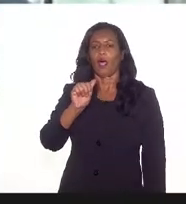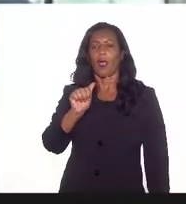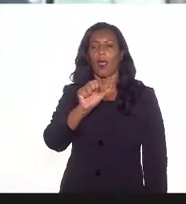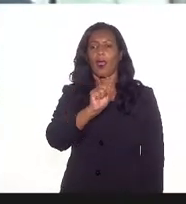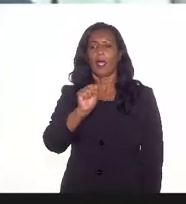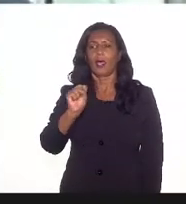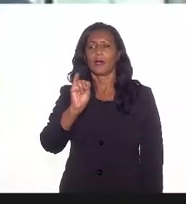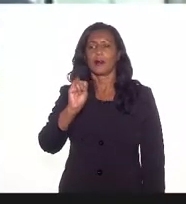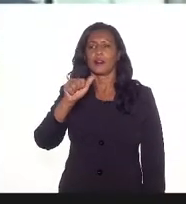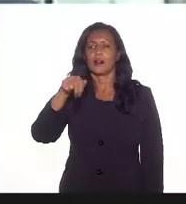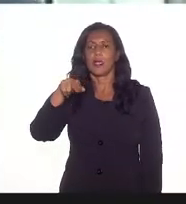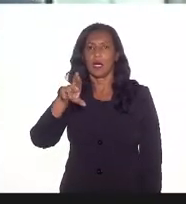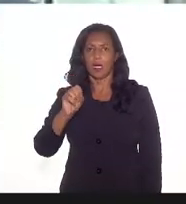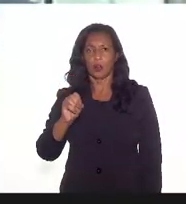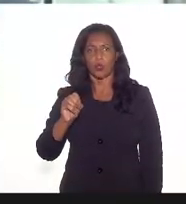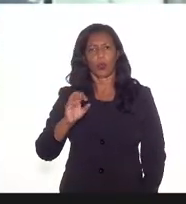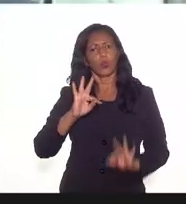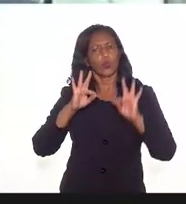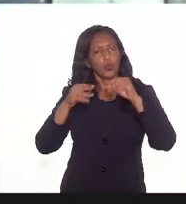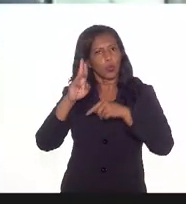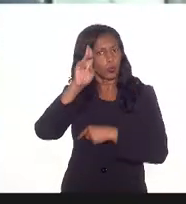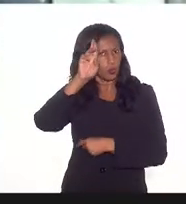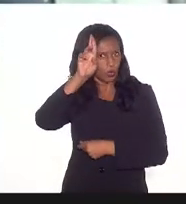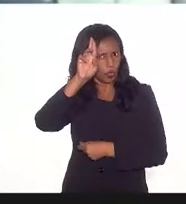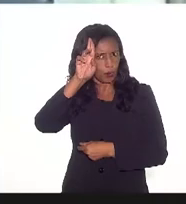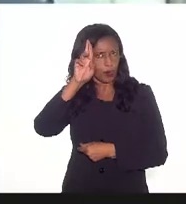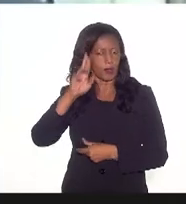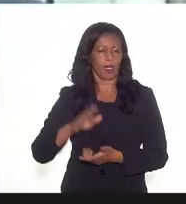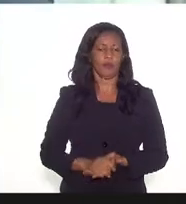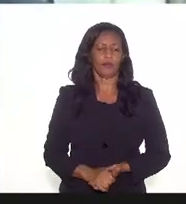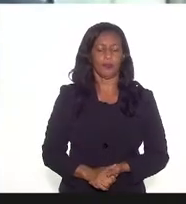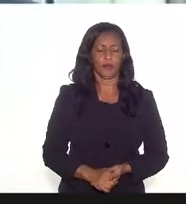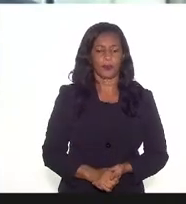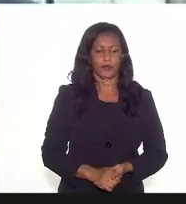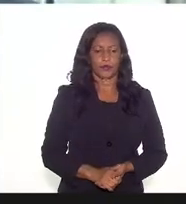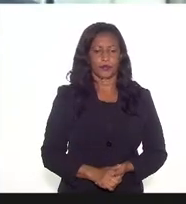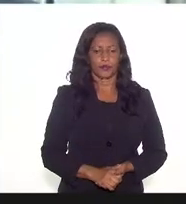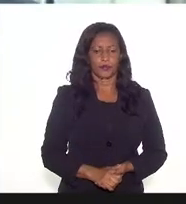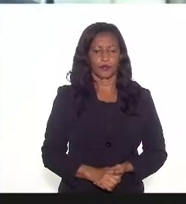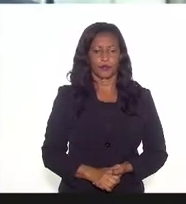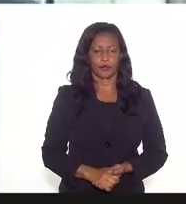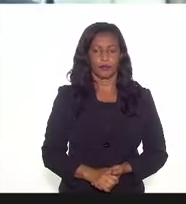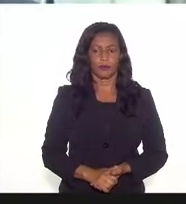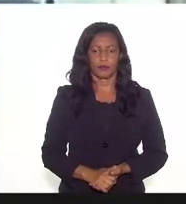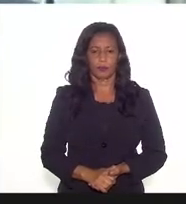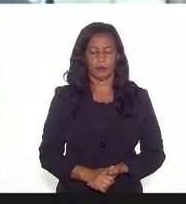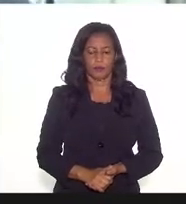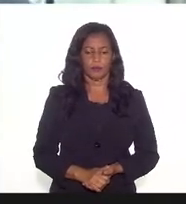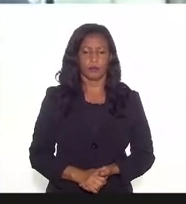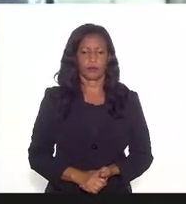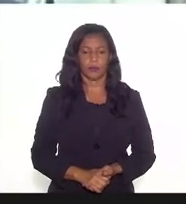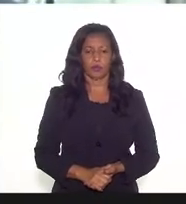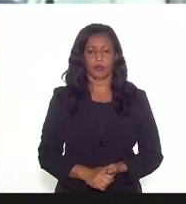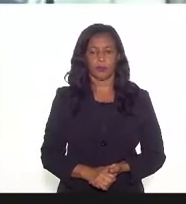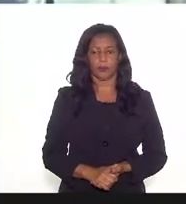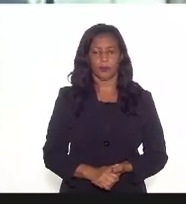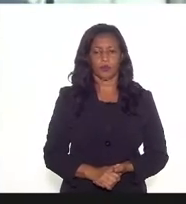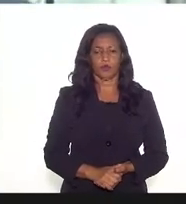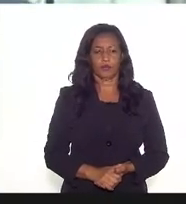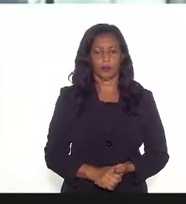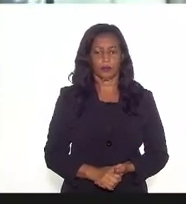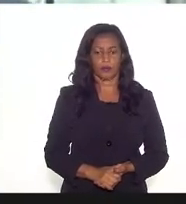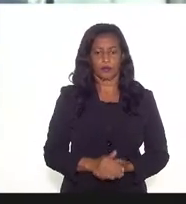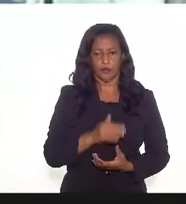com todos esses atores. Um segundo ponto que eu queria esclarecer, tendo em vista aí uma intervenção